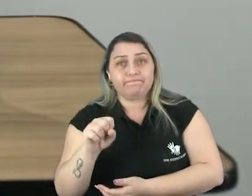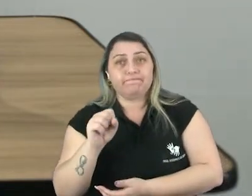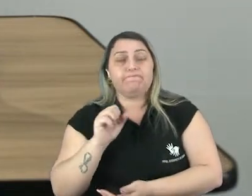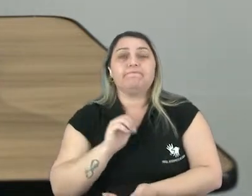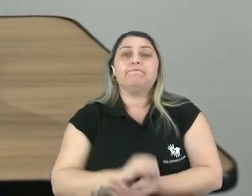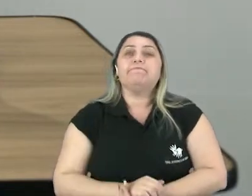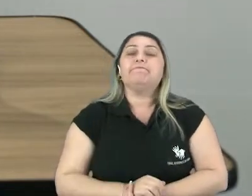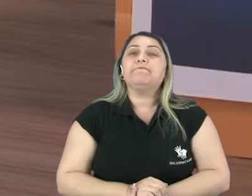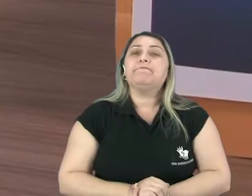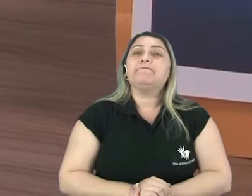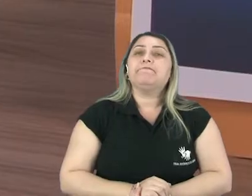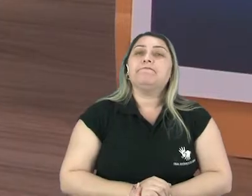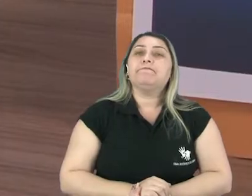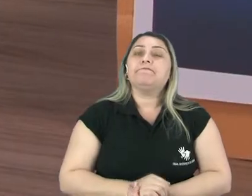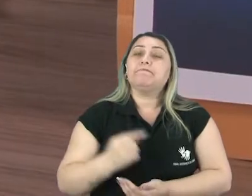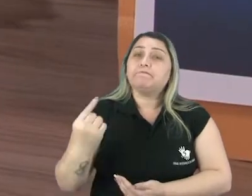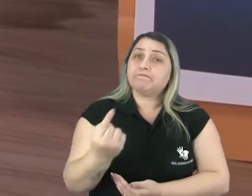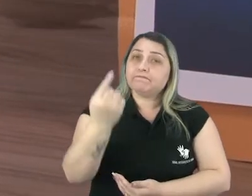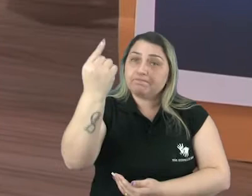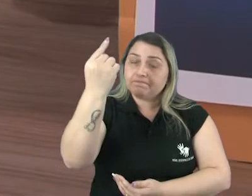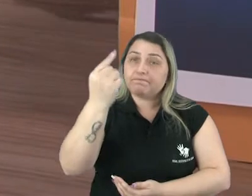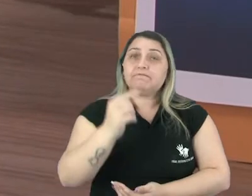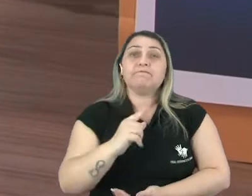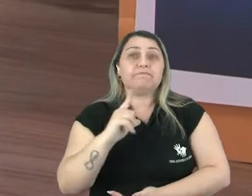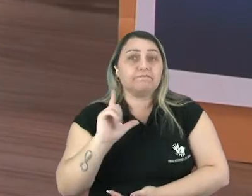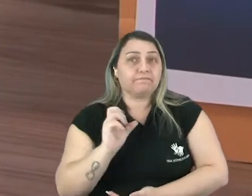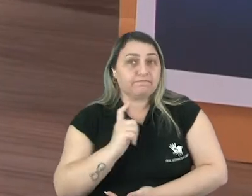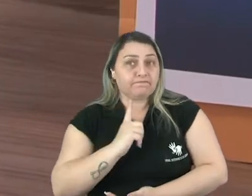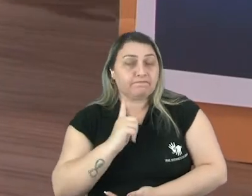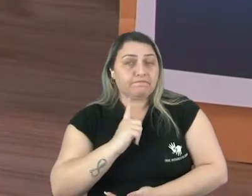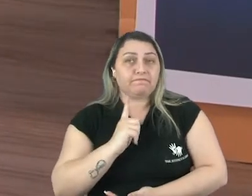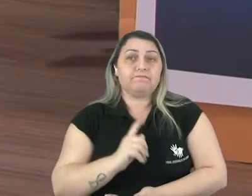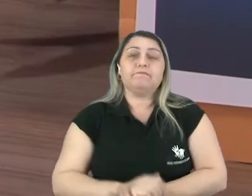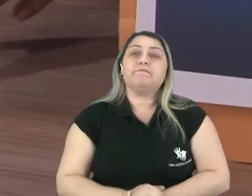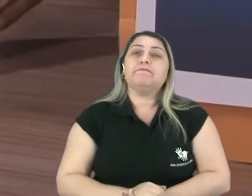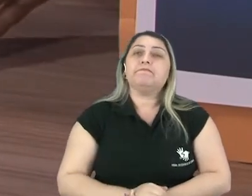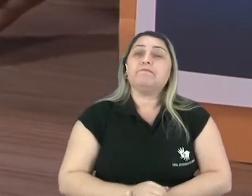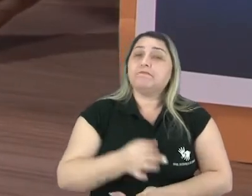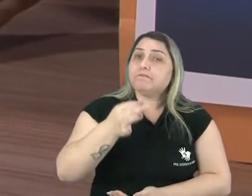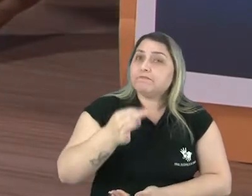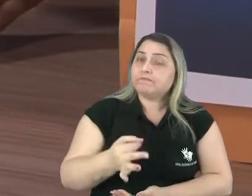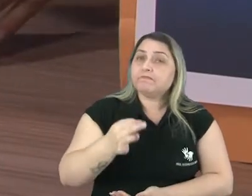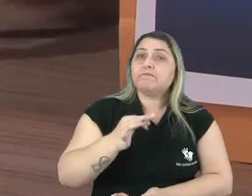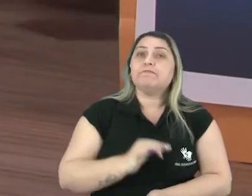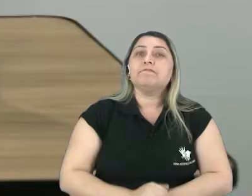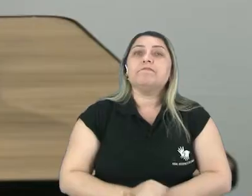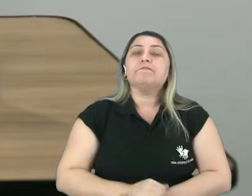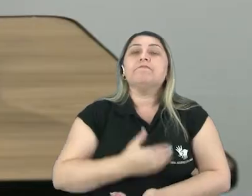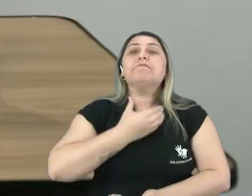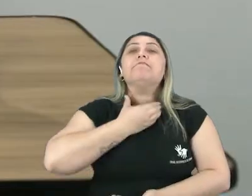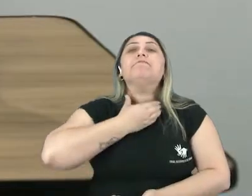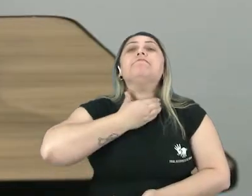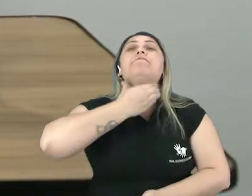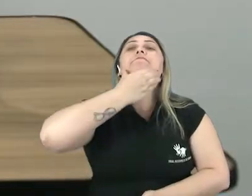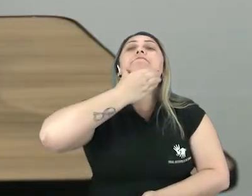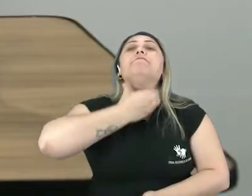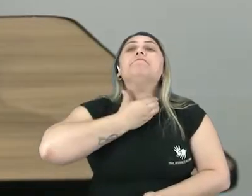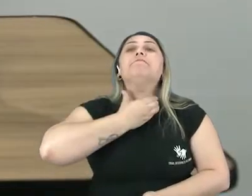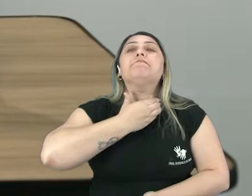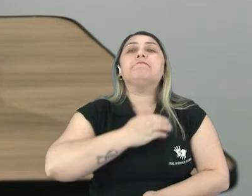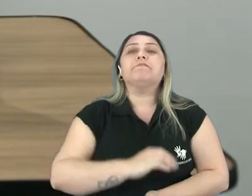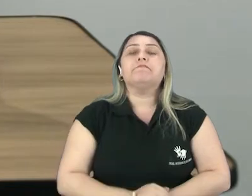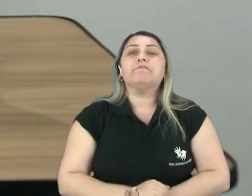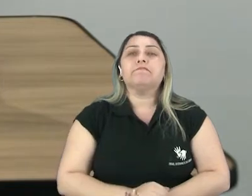a girafa é o maior animal terrestre que existe, certo? A girafa